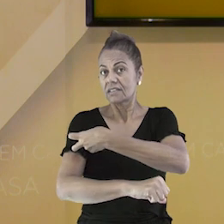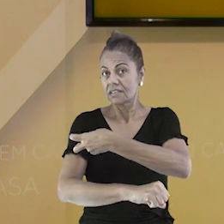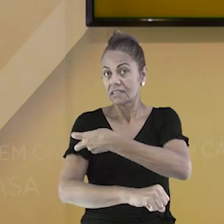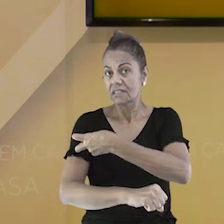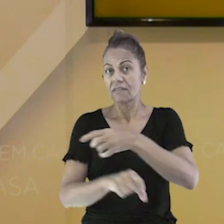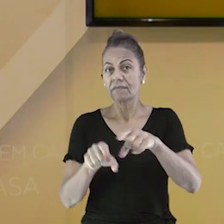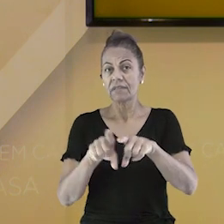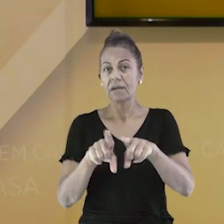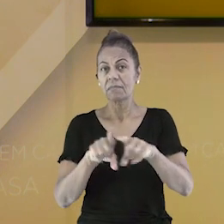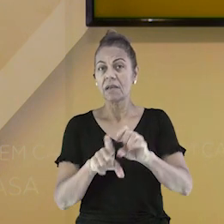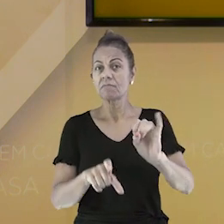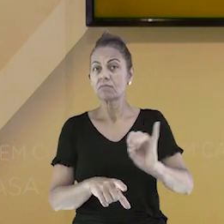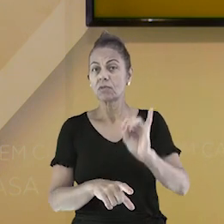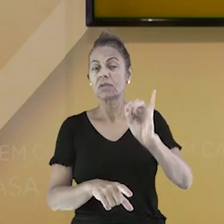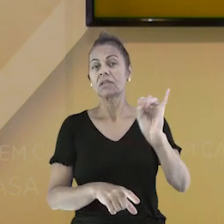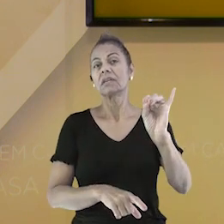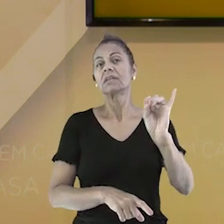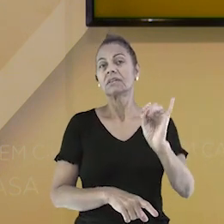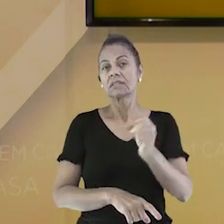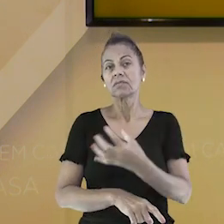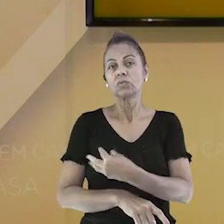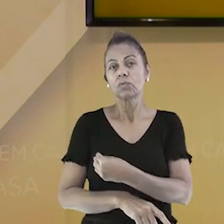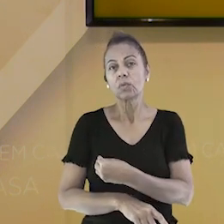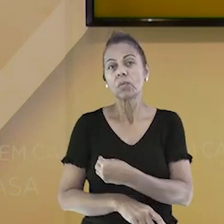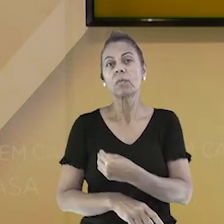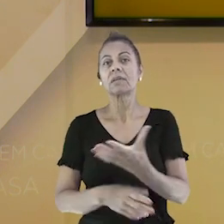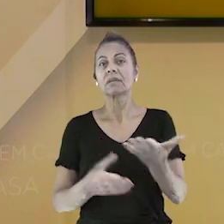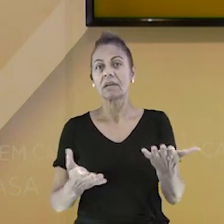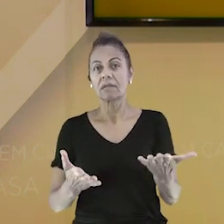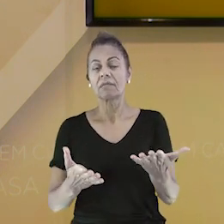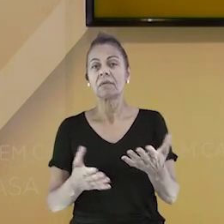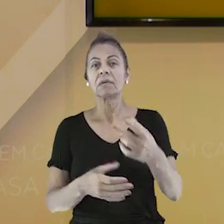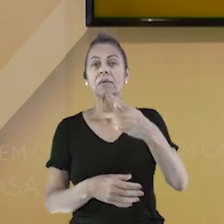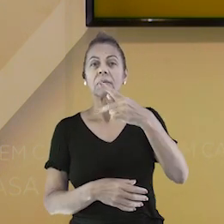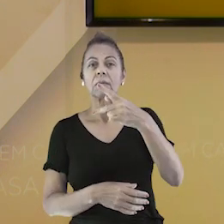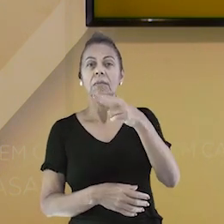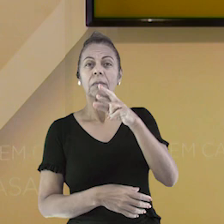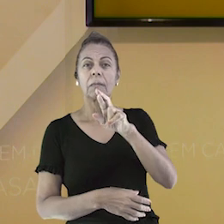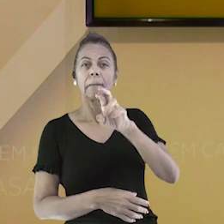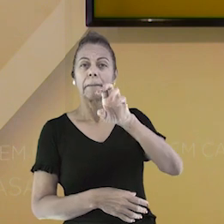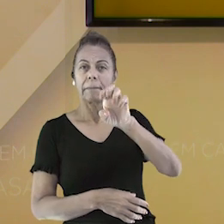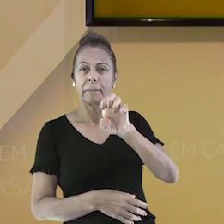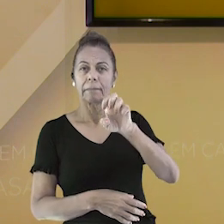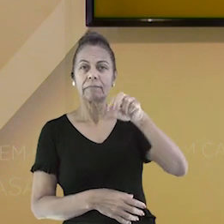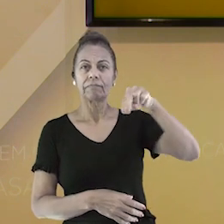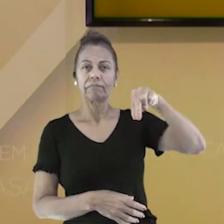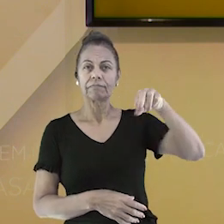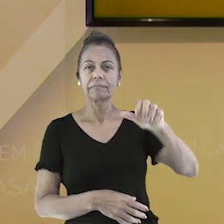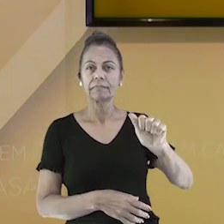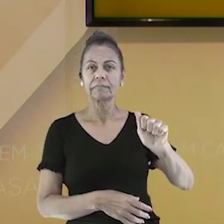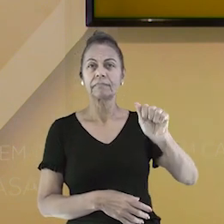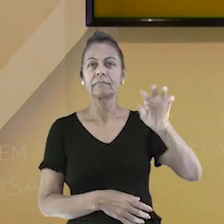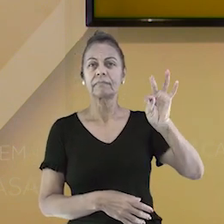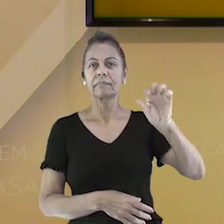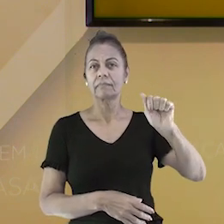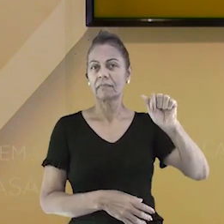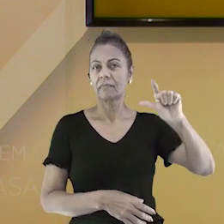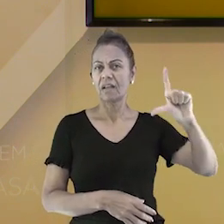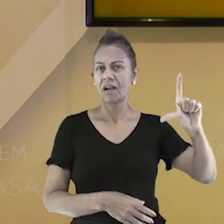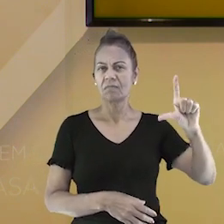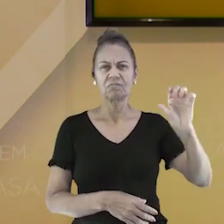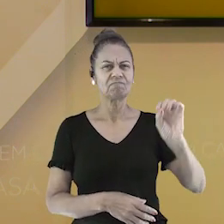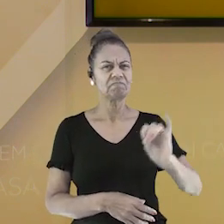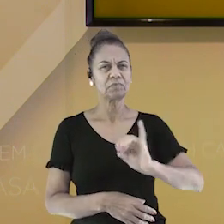correta, vacinação correta, importância da amamentação, dentre outras. Sem o pré-natal, ela não tem acesso a todas